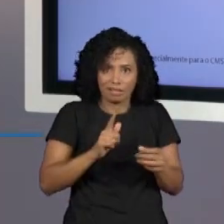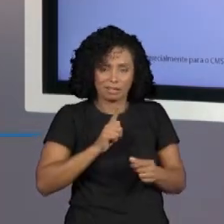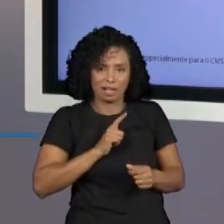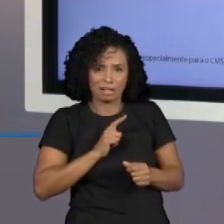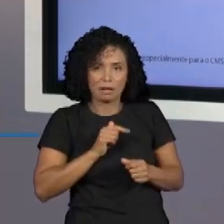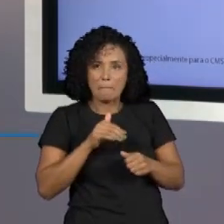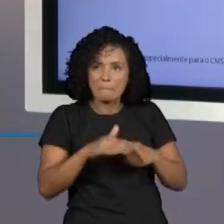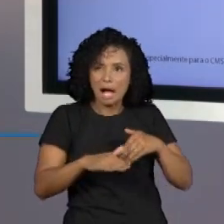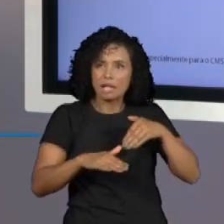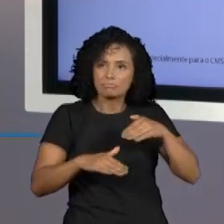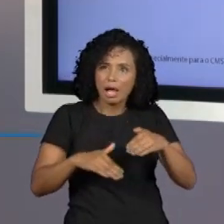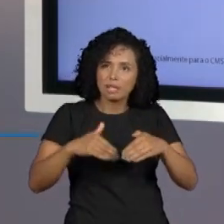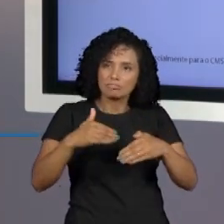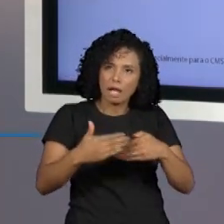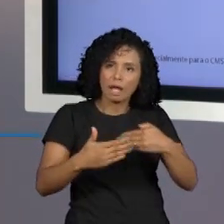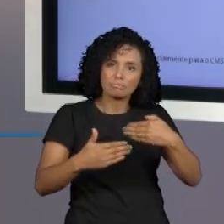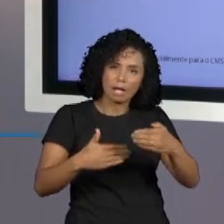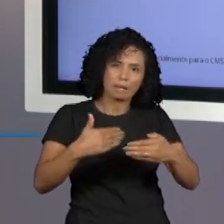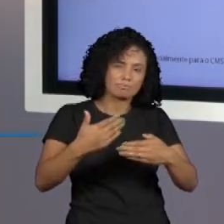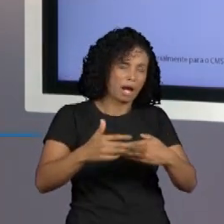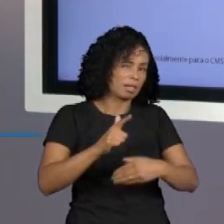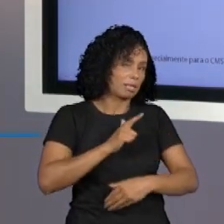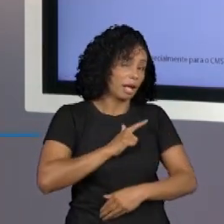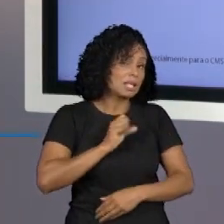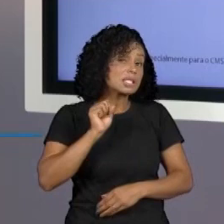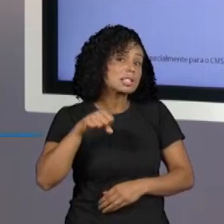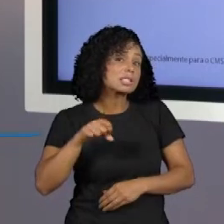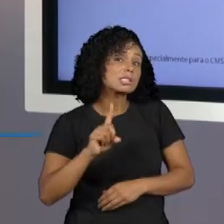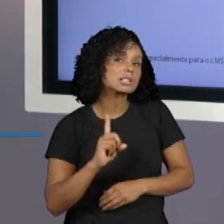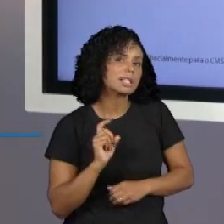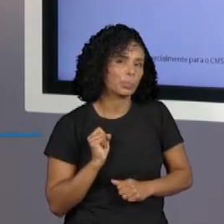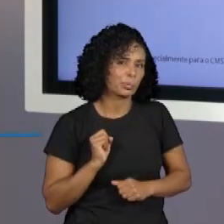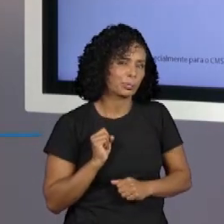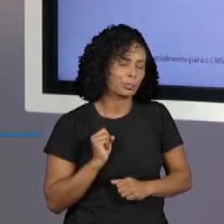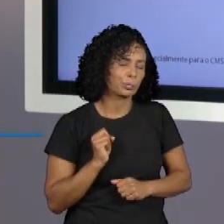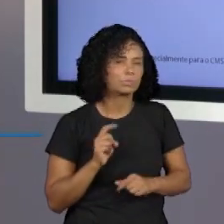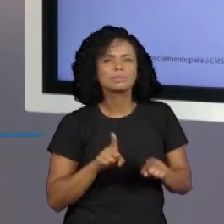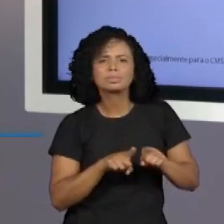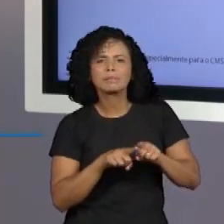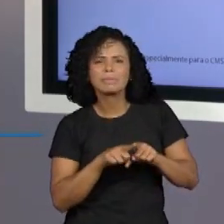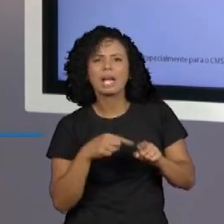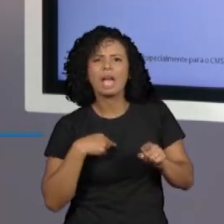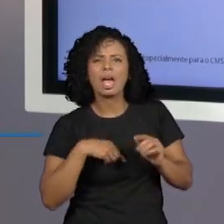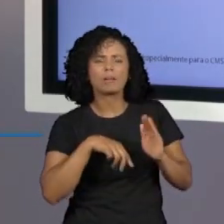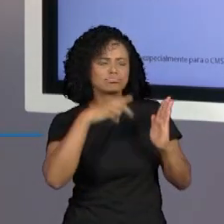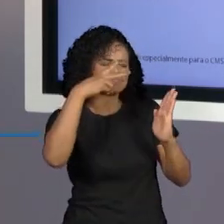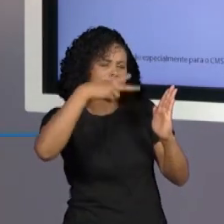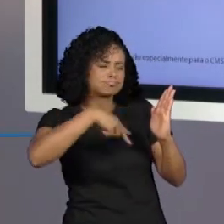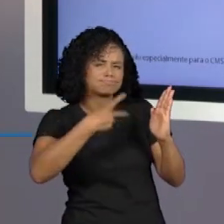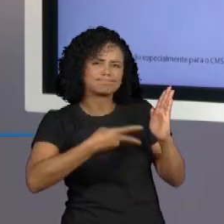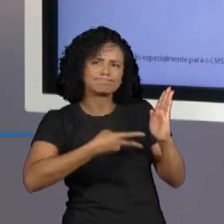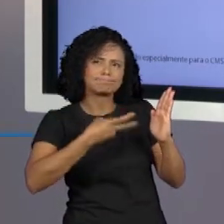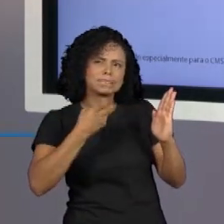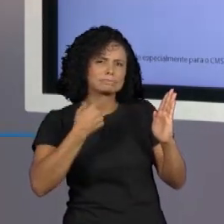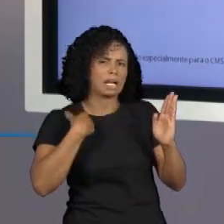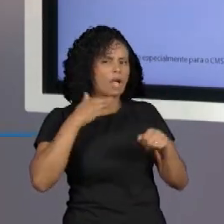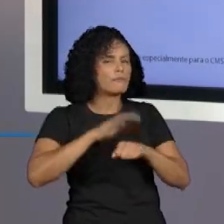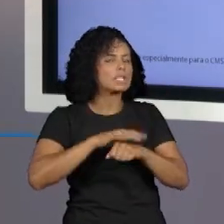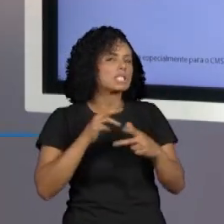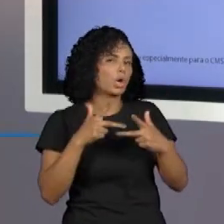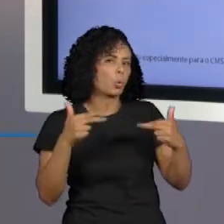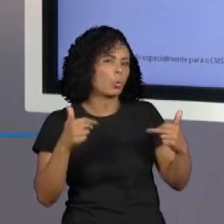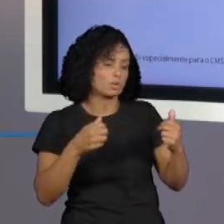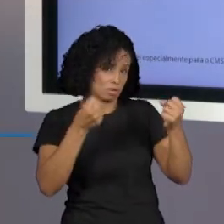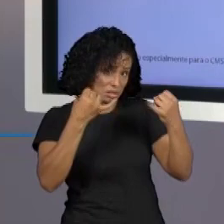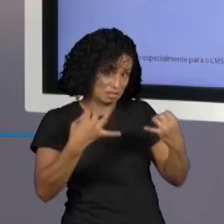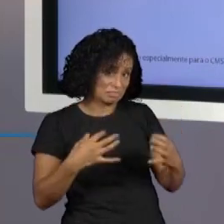passo? Vai identificando isso. E também as ações que eu tenho que executar são bem claras? Então essa é